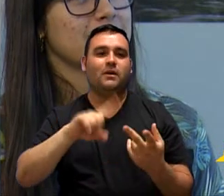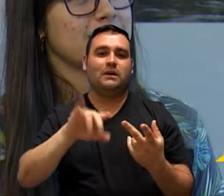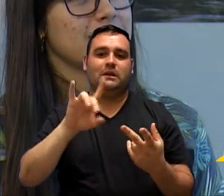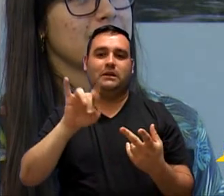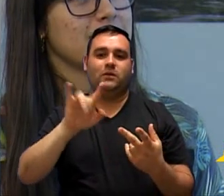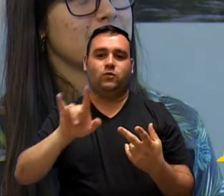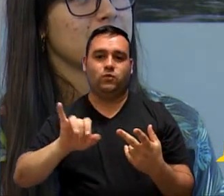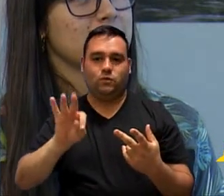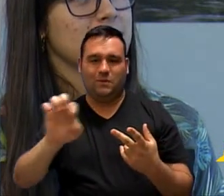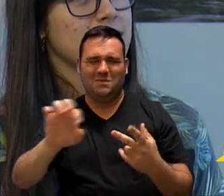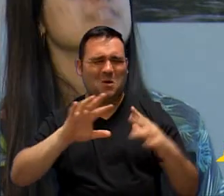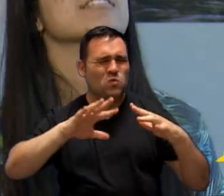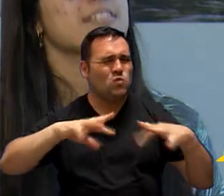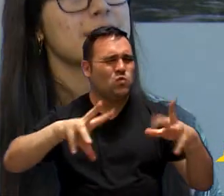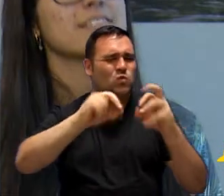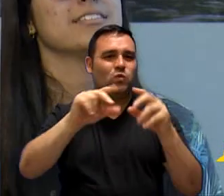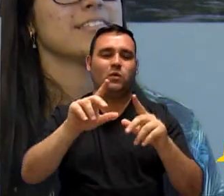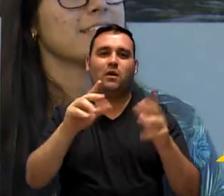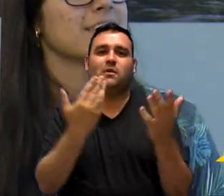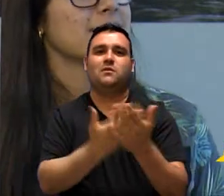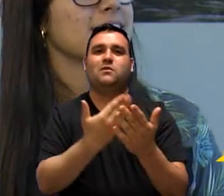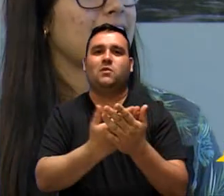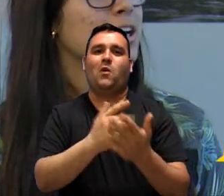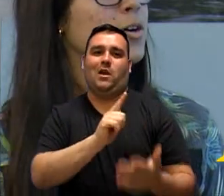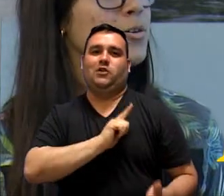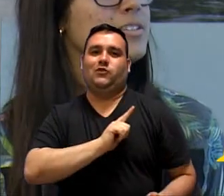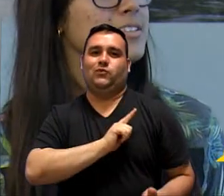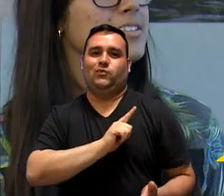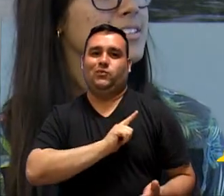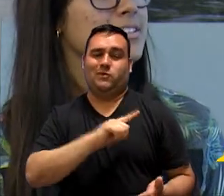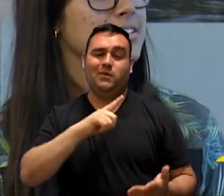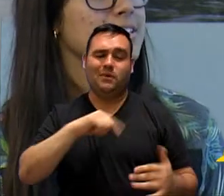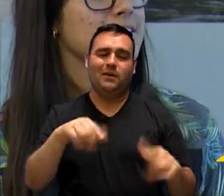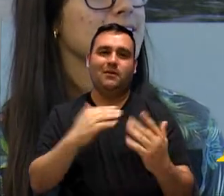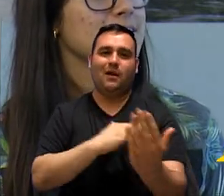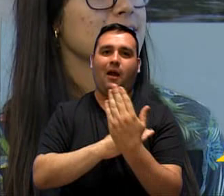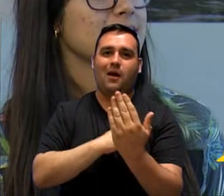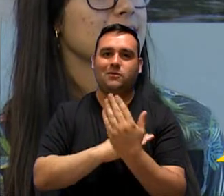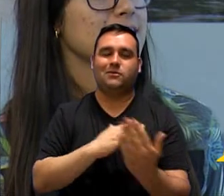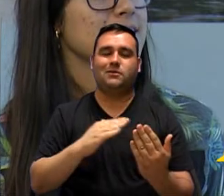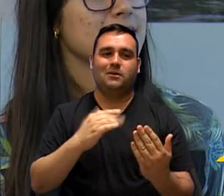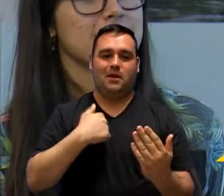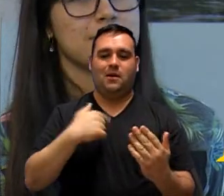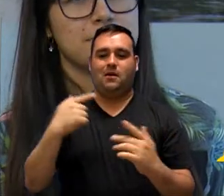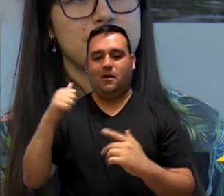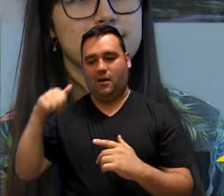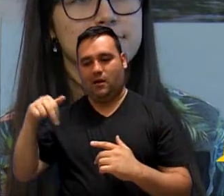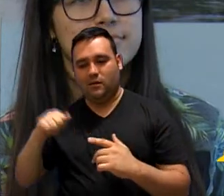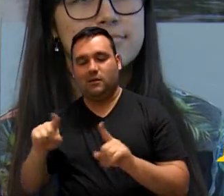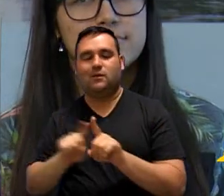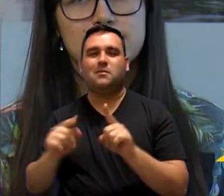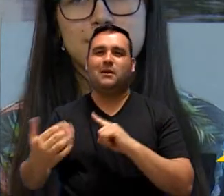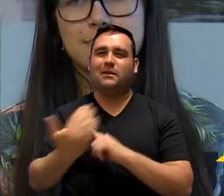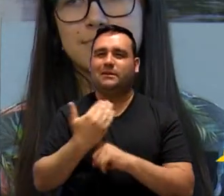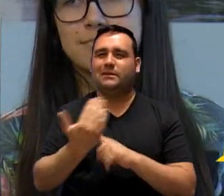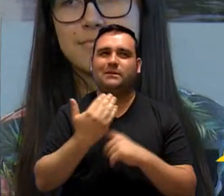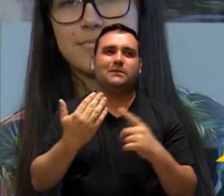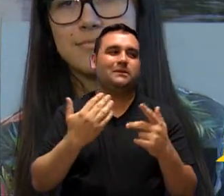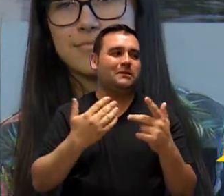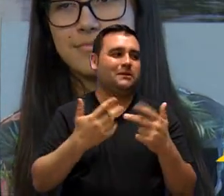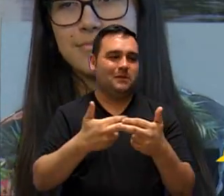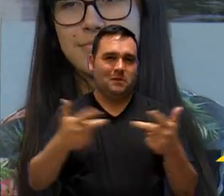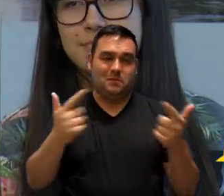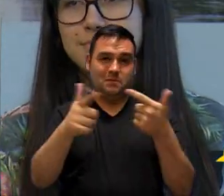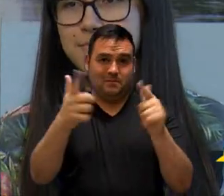a Edelzuite, mas quase todos do Getúlio, que apoiaram nos apoiaram muito, né, eu e a Ana, e ajudaram